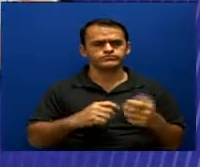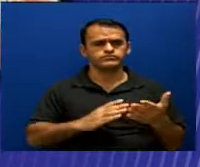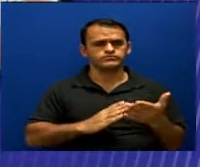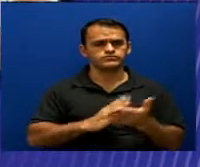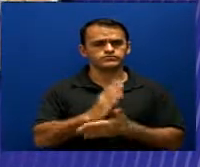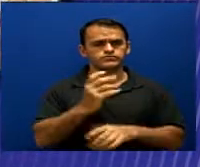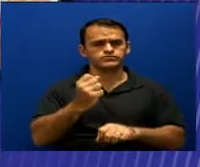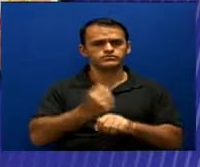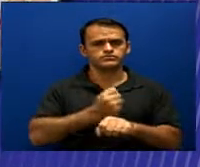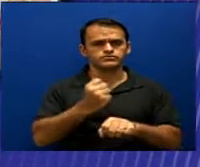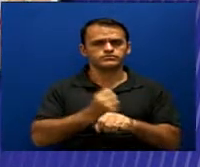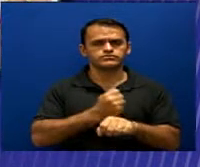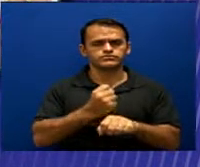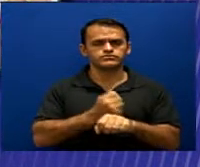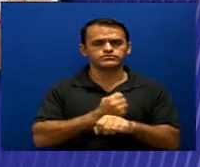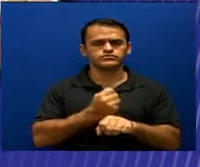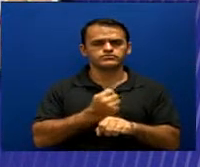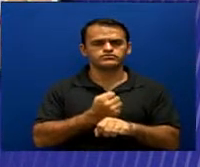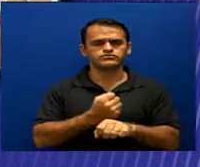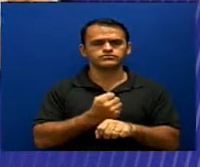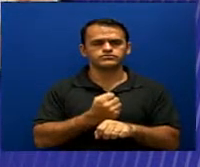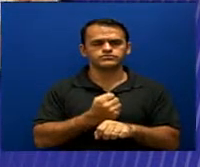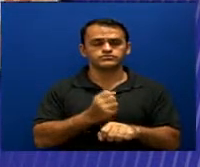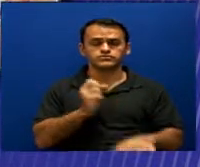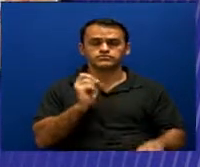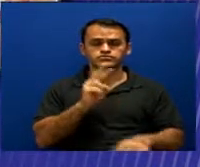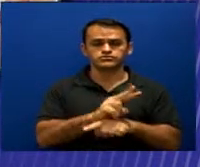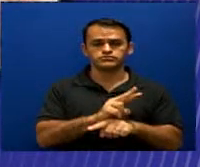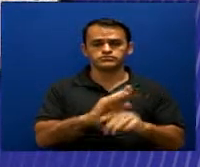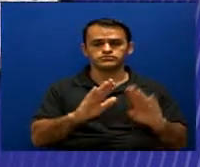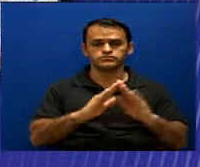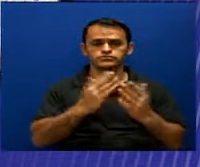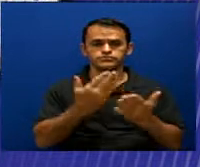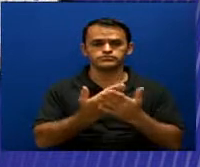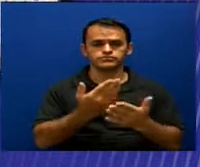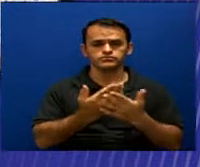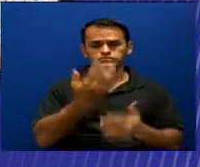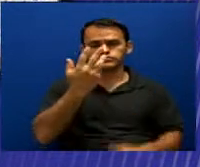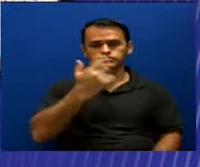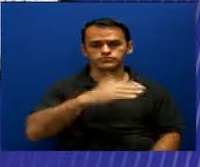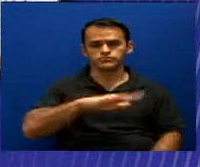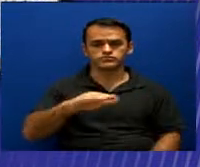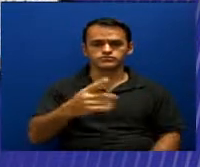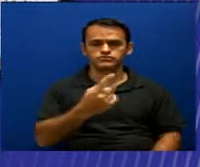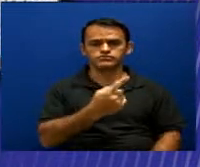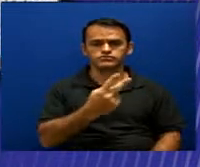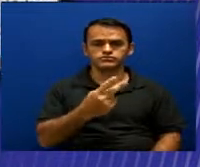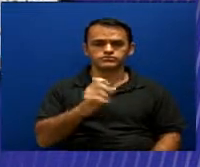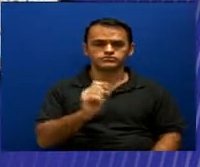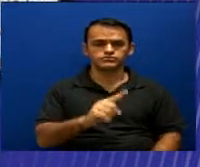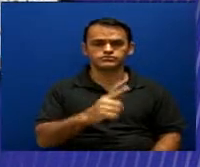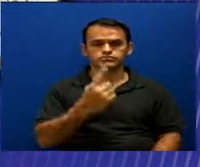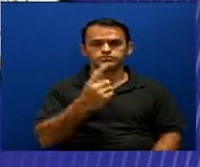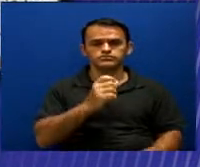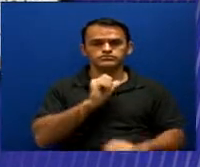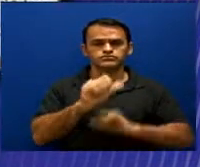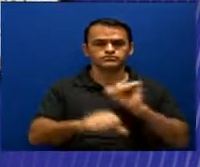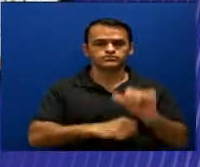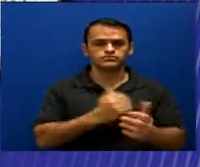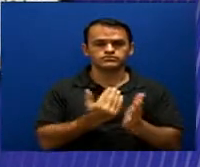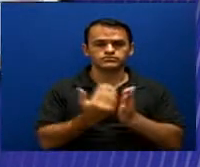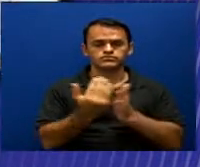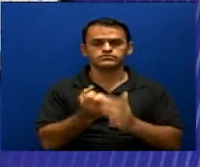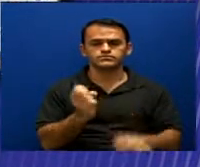a ampliação das vagas em creches da educação infantil. A vaga em creche, claro. De 12 mil para 19 então, mil. Inclusive, tem a emenda 12